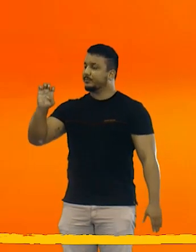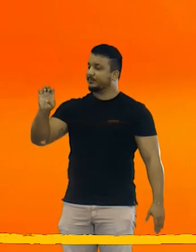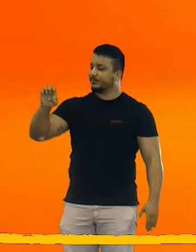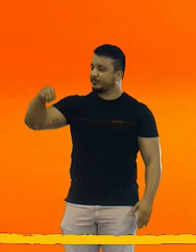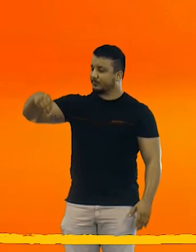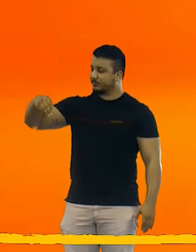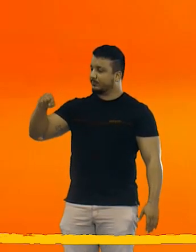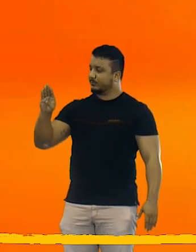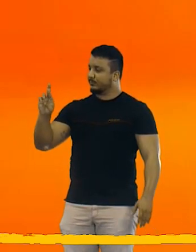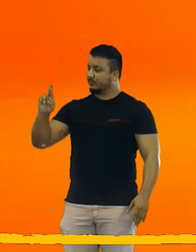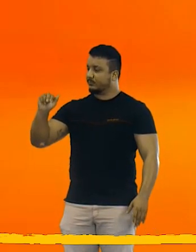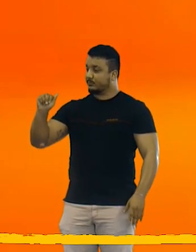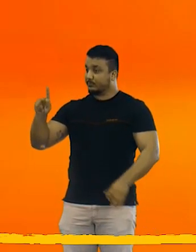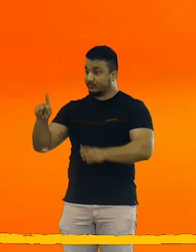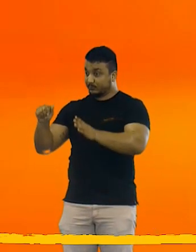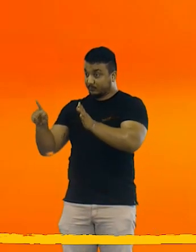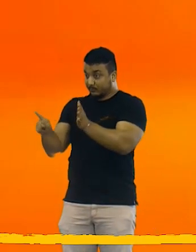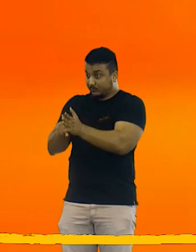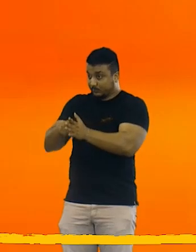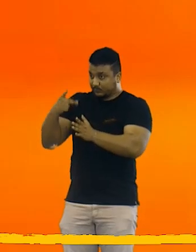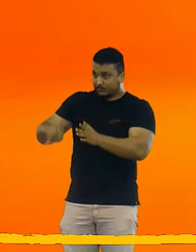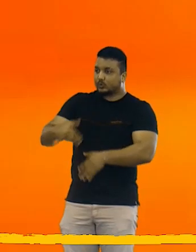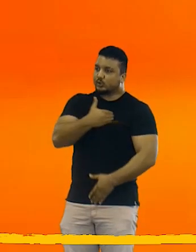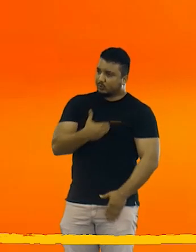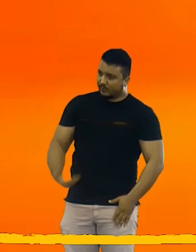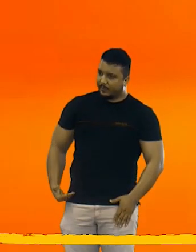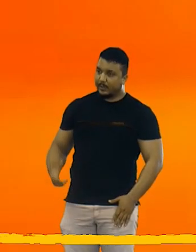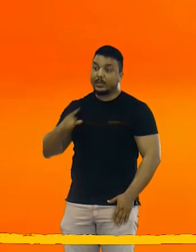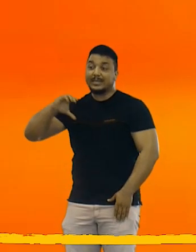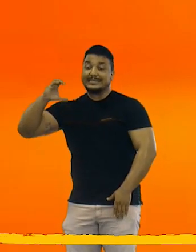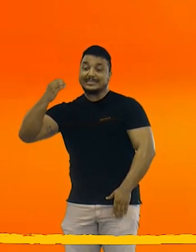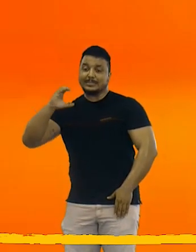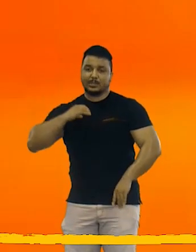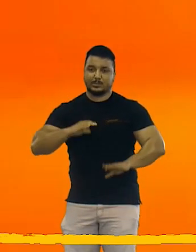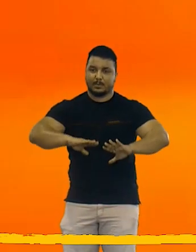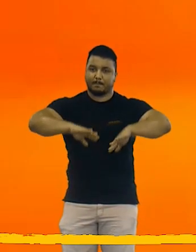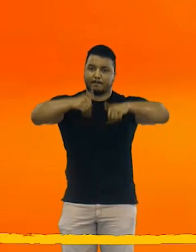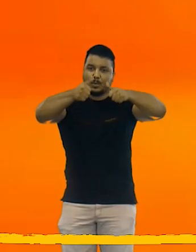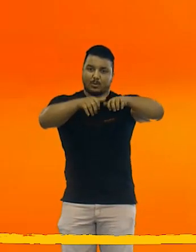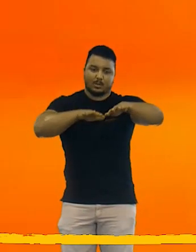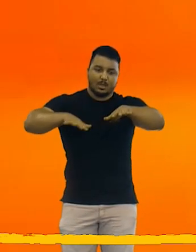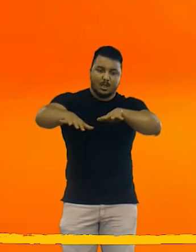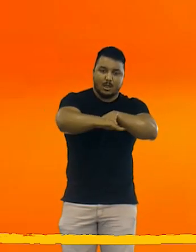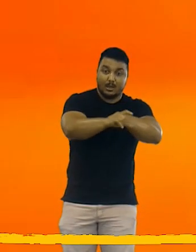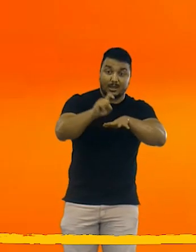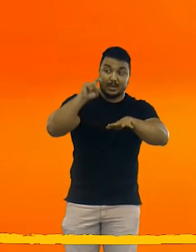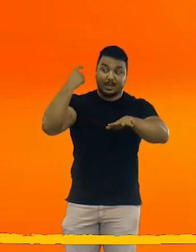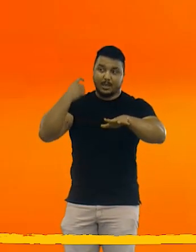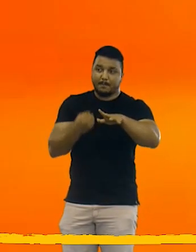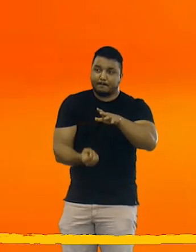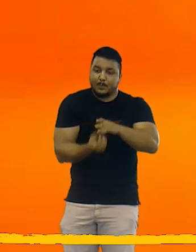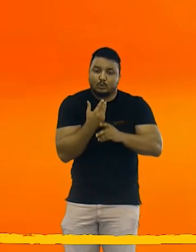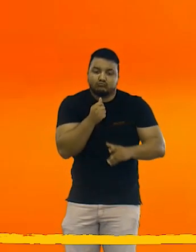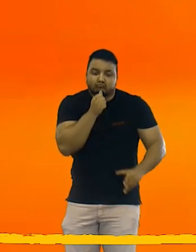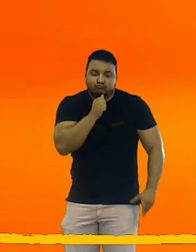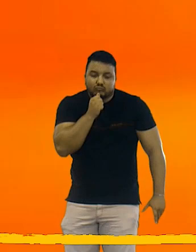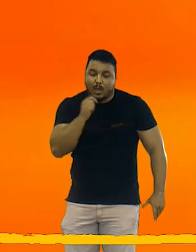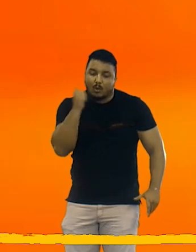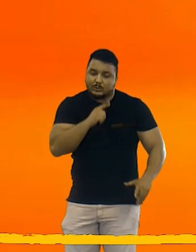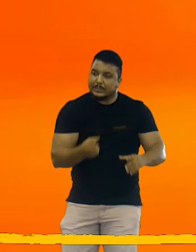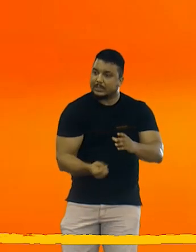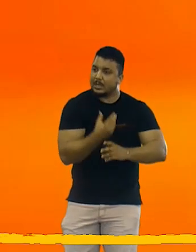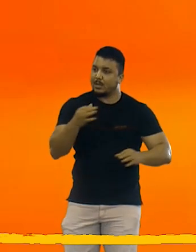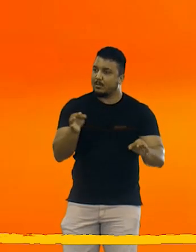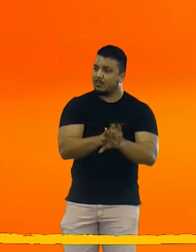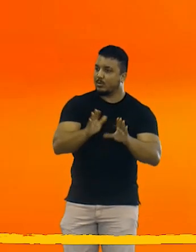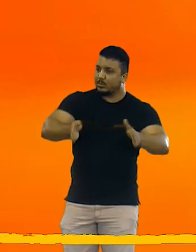parte do Estado brasileiro, que ela fornece ciência para a melhoria das áreas que antes eram improdutivas e se tornaram produtivas, com as